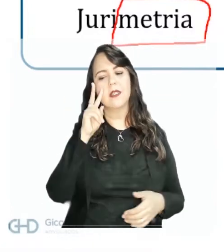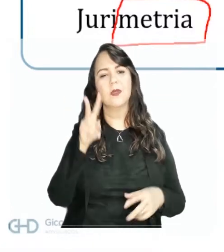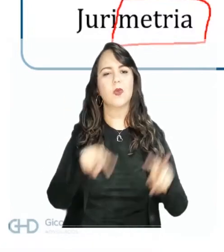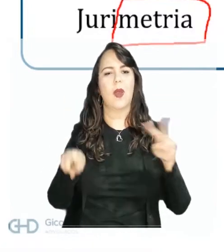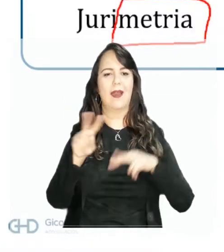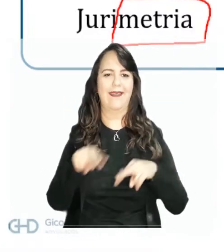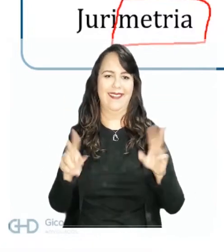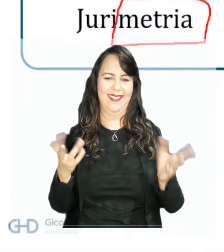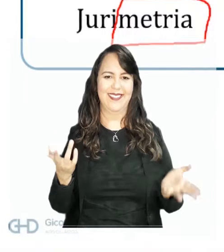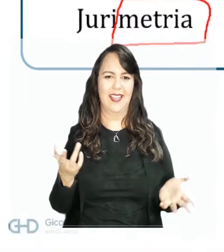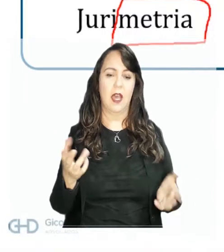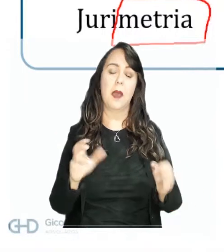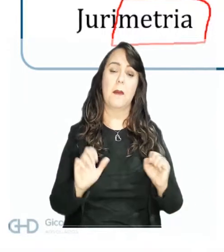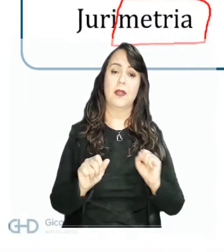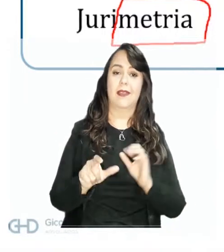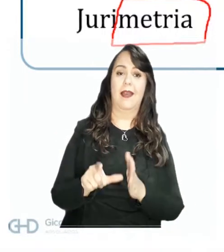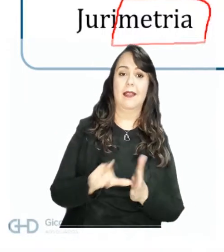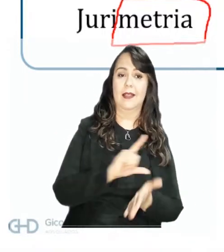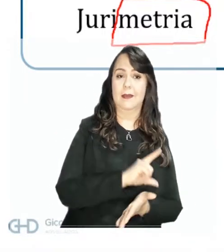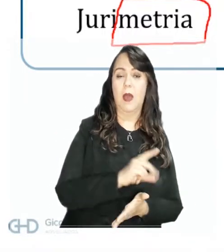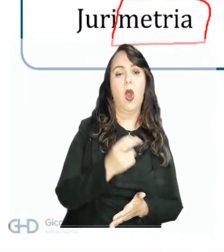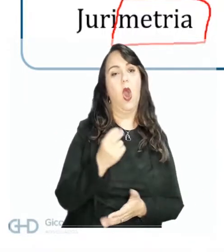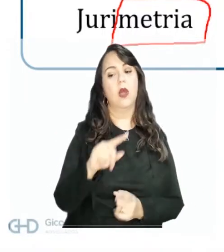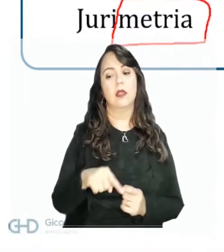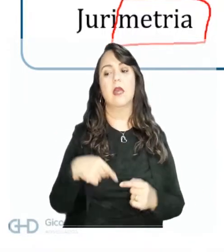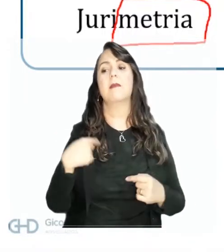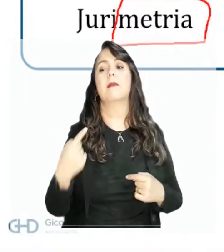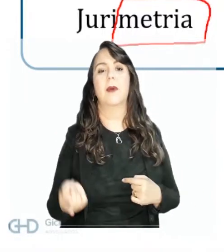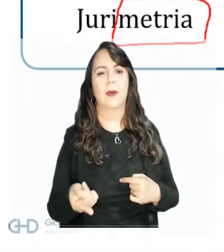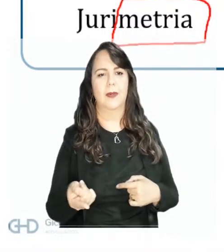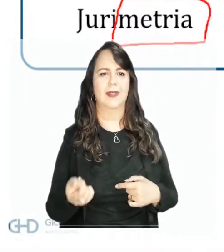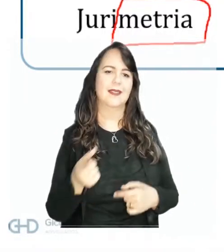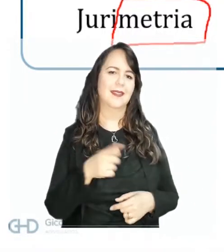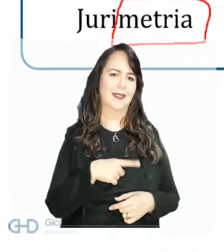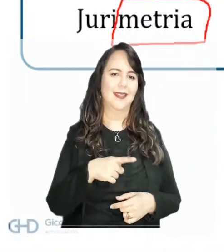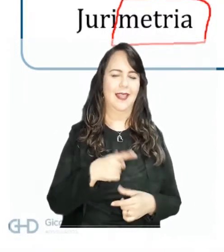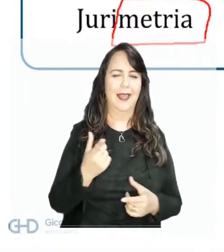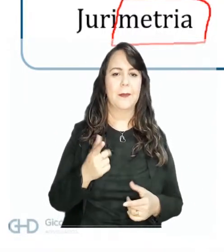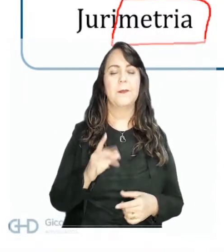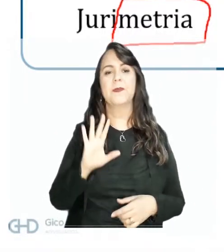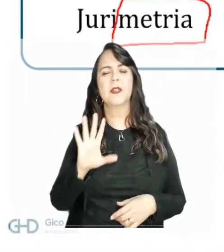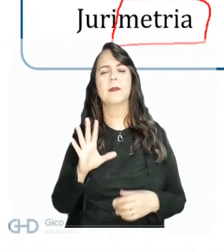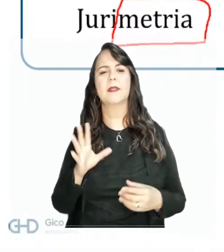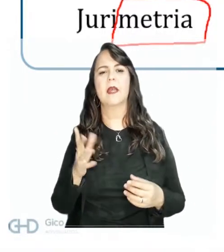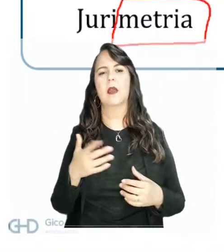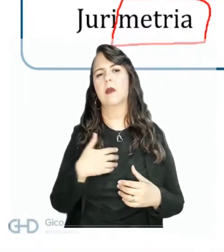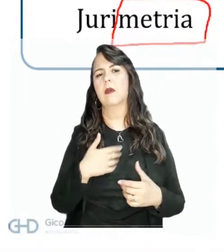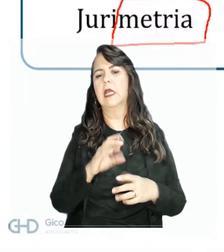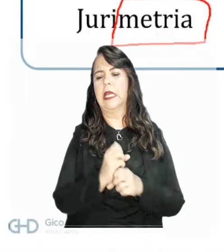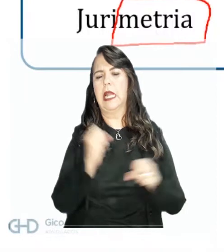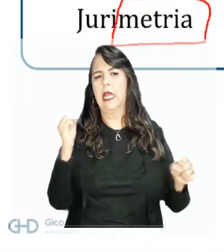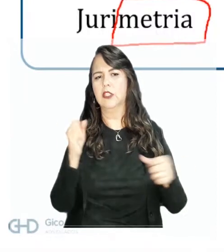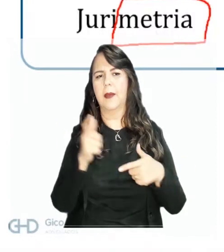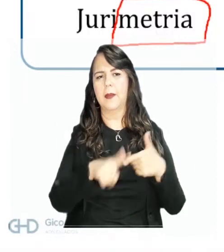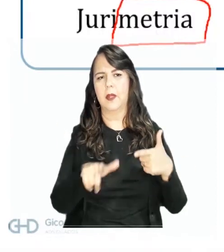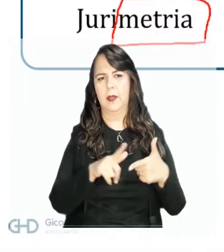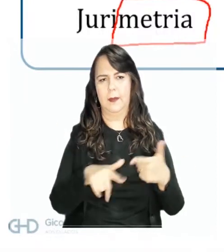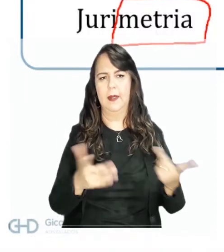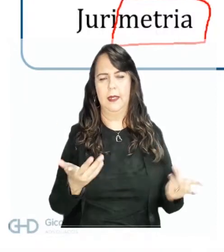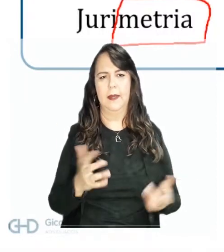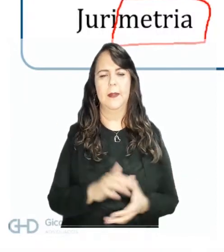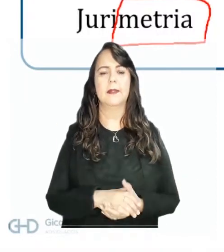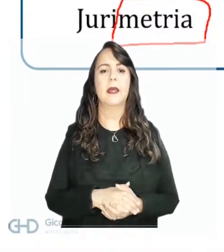questões antes que elas se transformem em grandes problemas. Então, data science, a lógica é um pouco